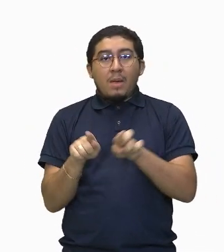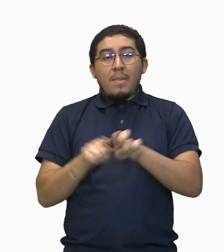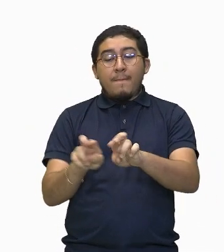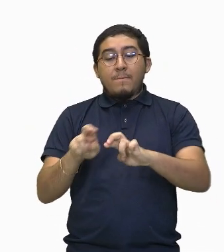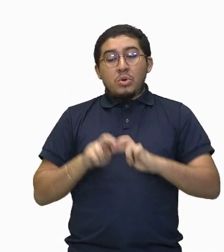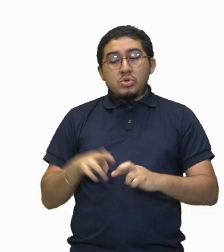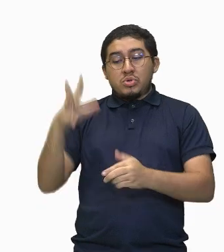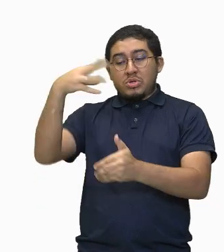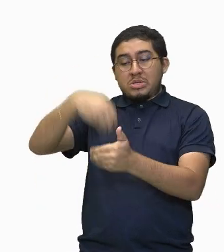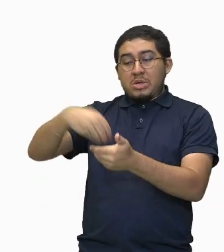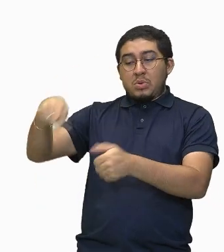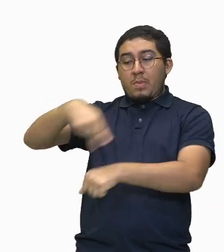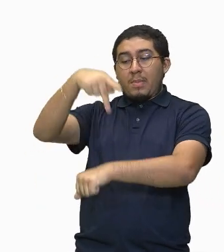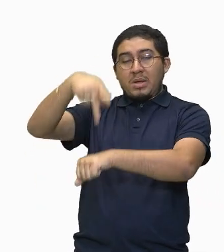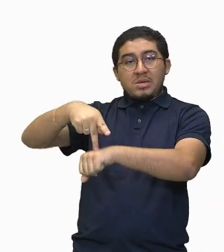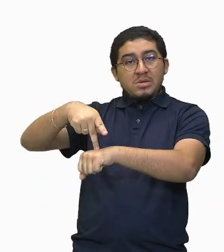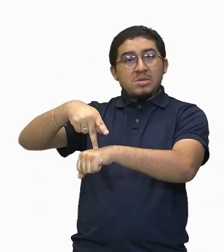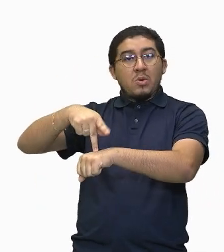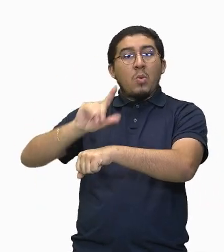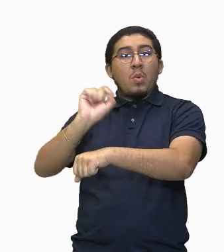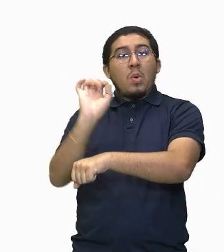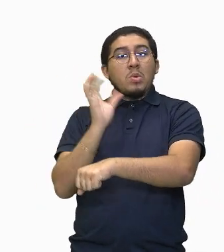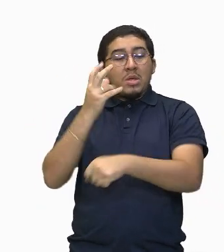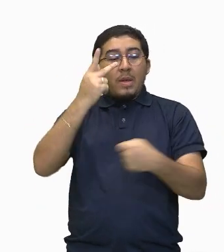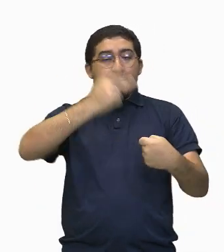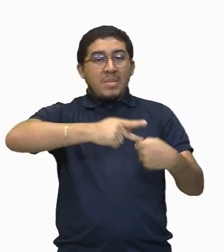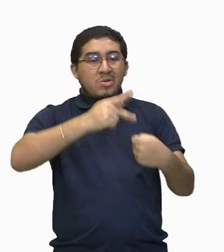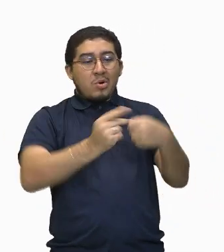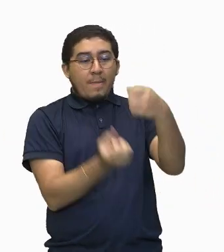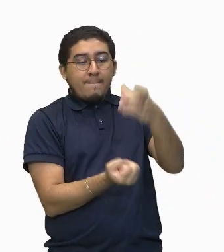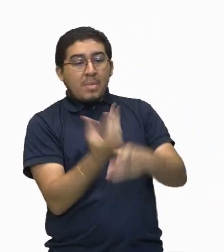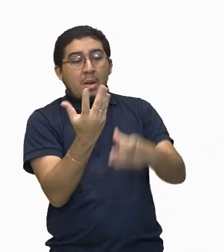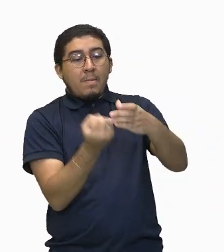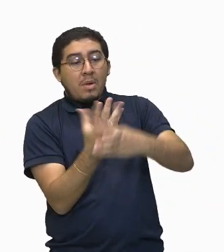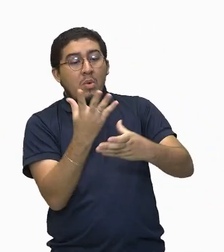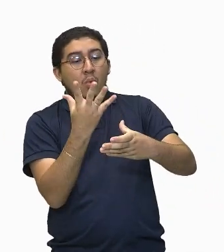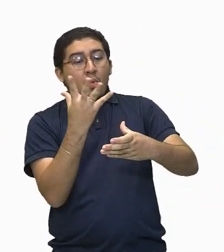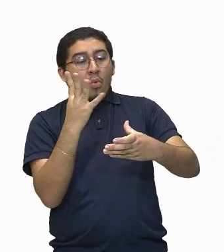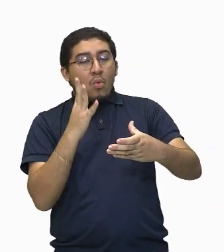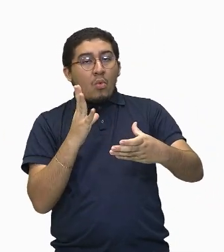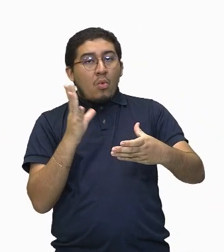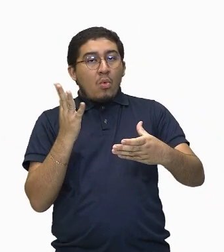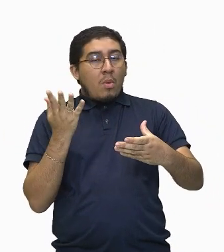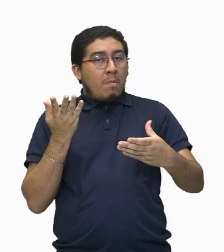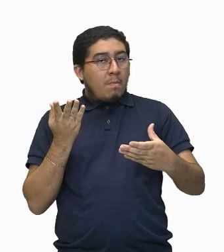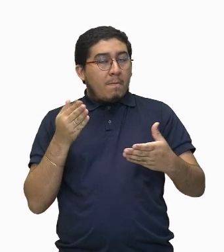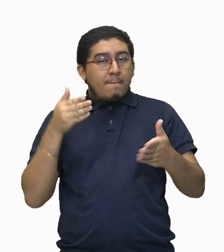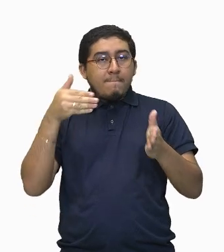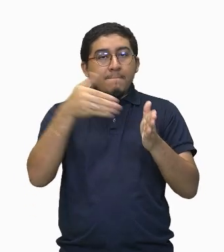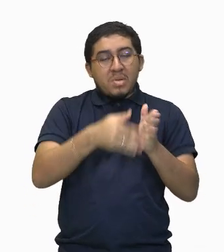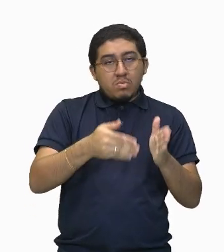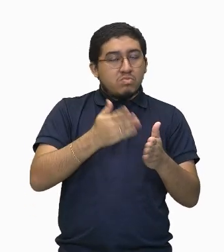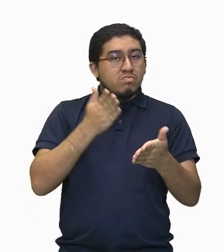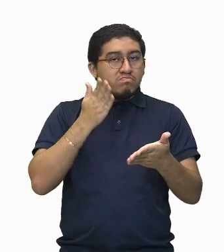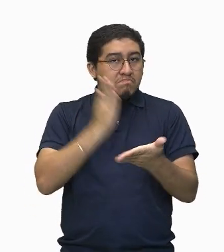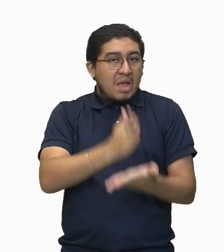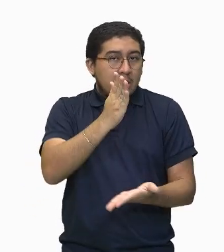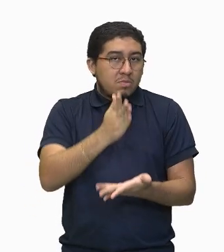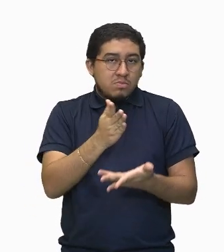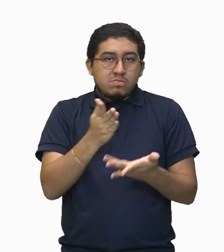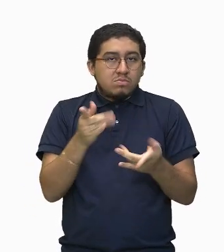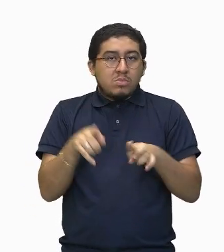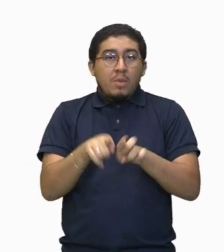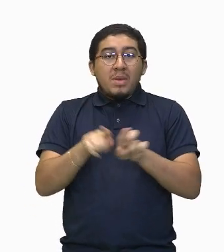o Irã vai interromper a produção de petróleo ali naquela região. E novamente temos novo aumento